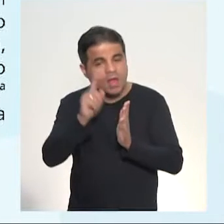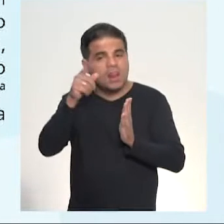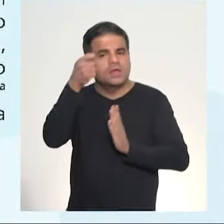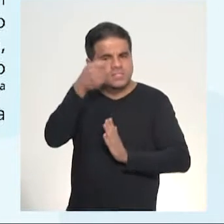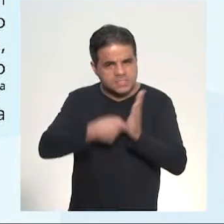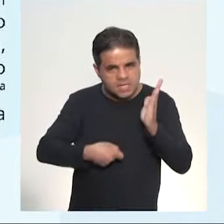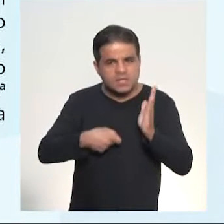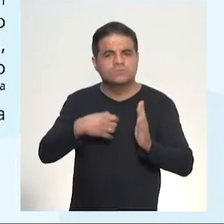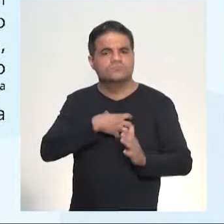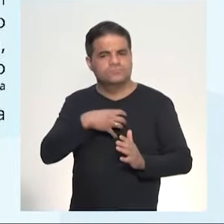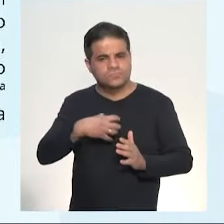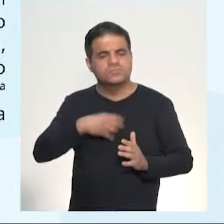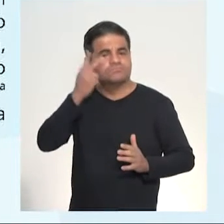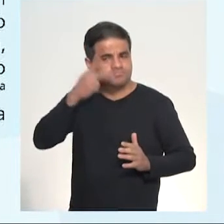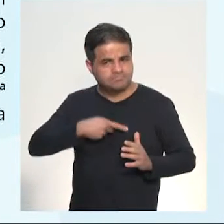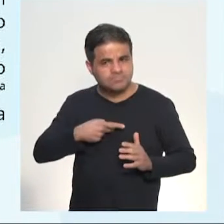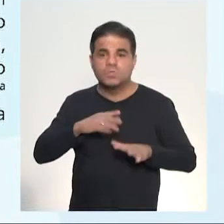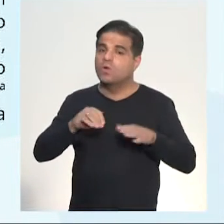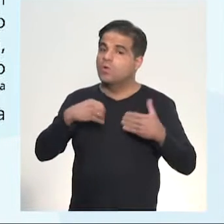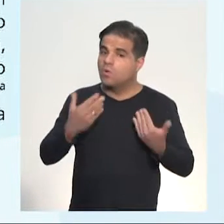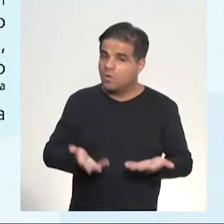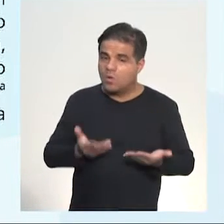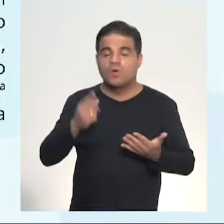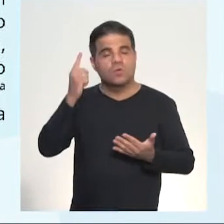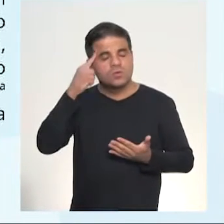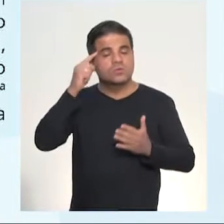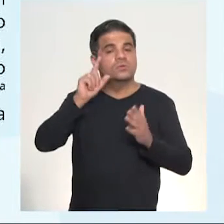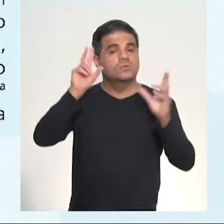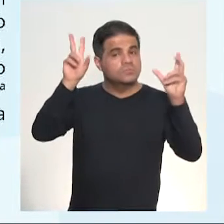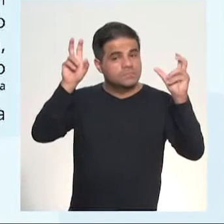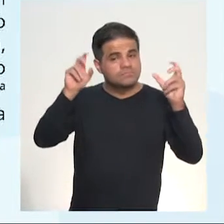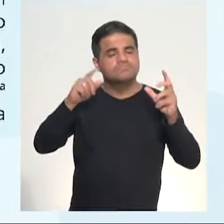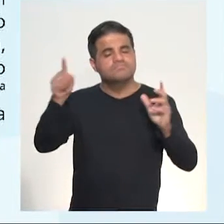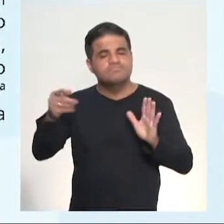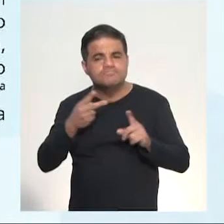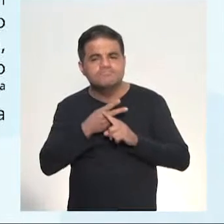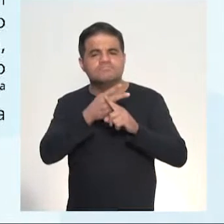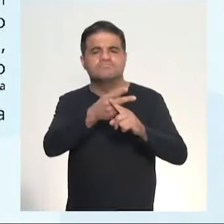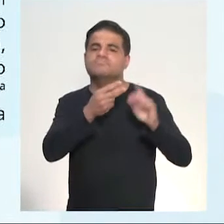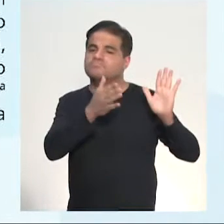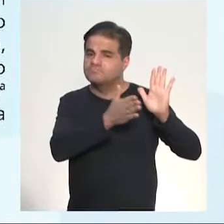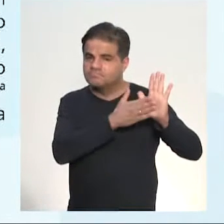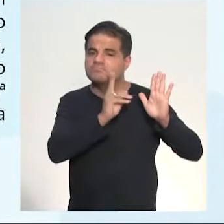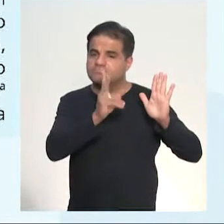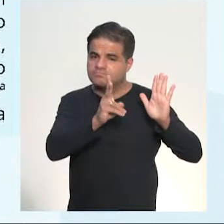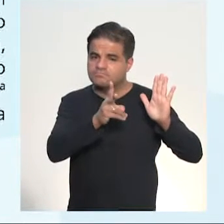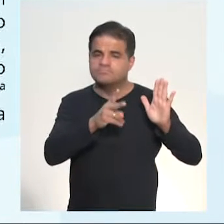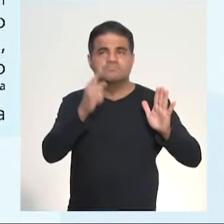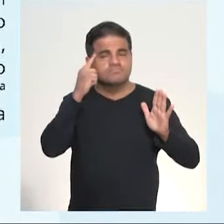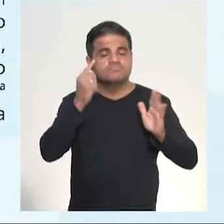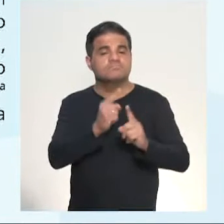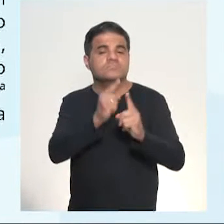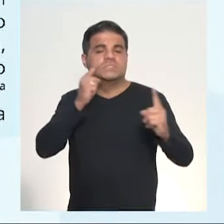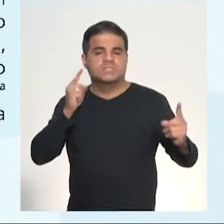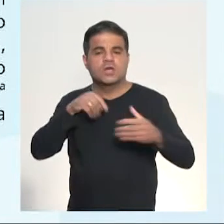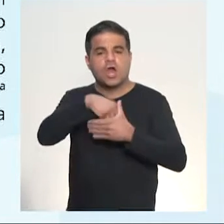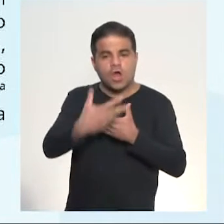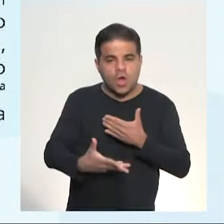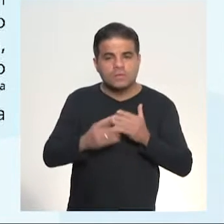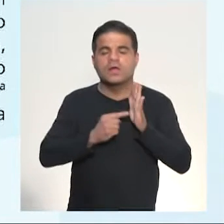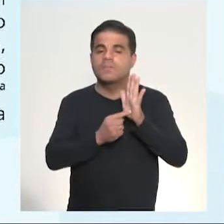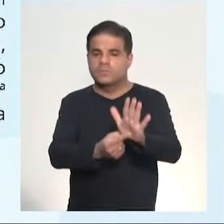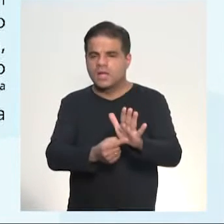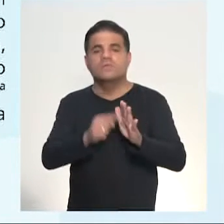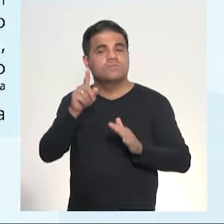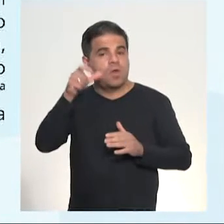escrito geralmente de forma impessoal, ou seja, o enunciador procura manter-se distante do conteúdo abordado.